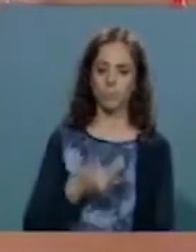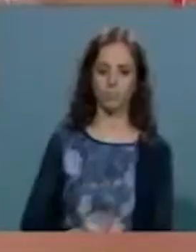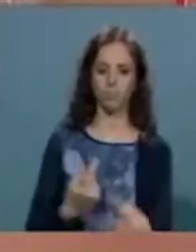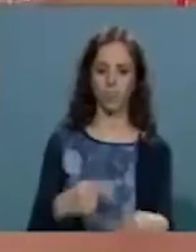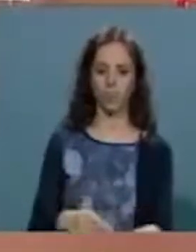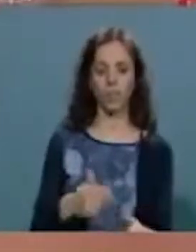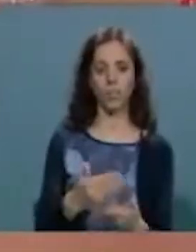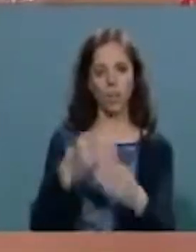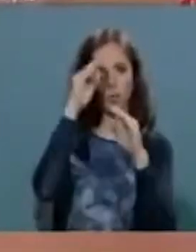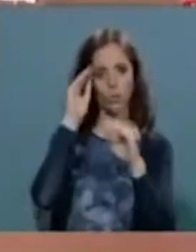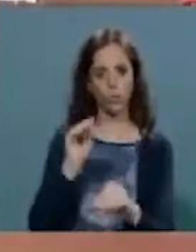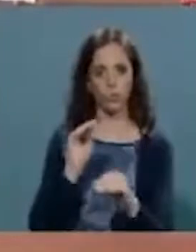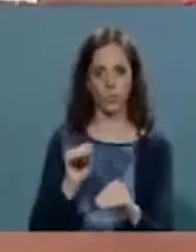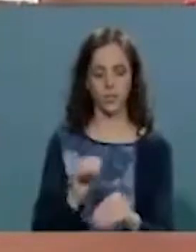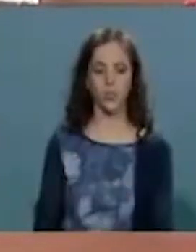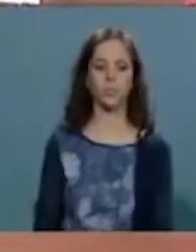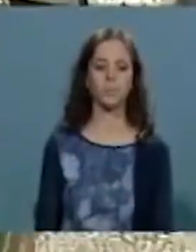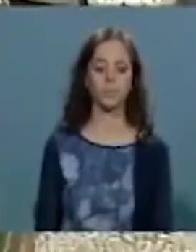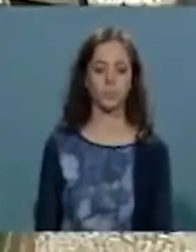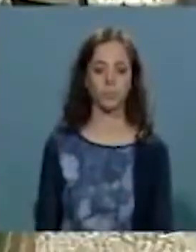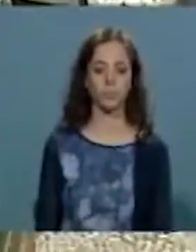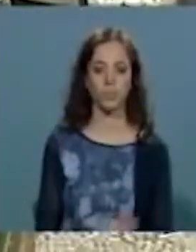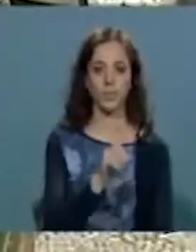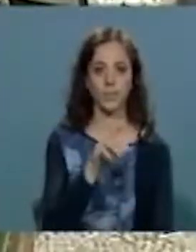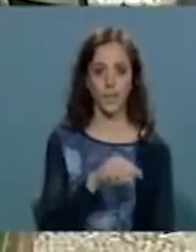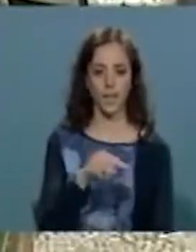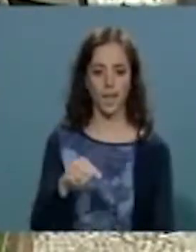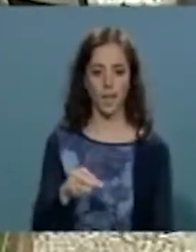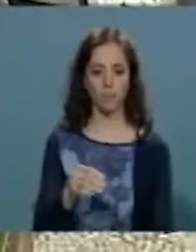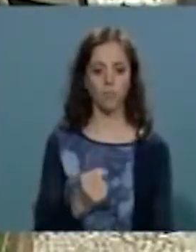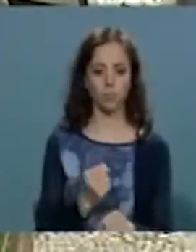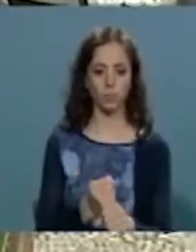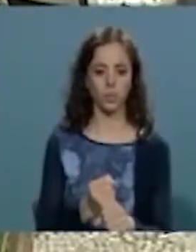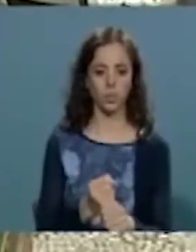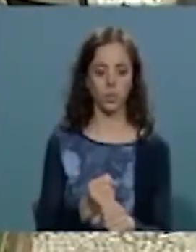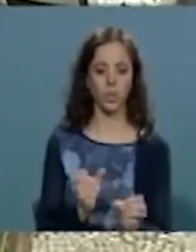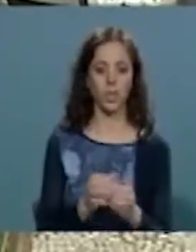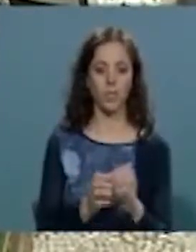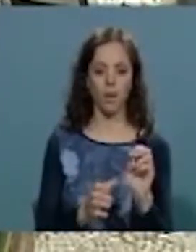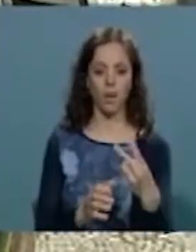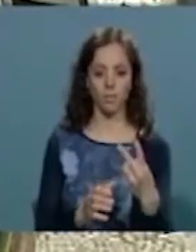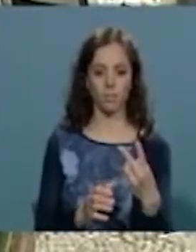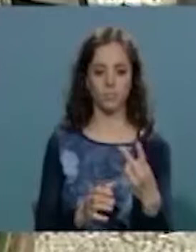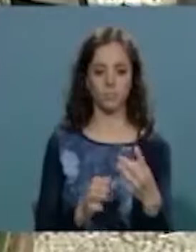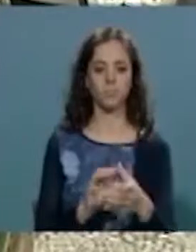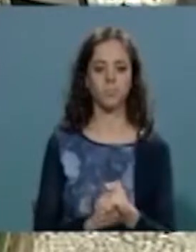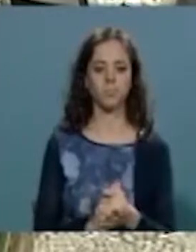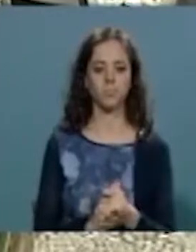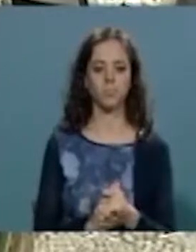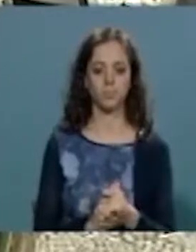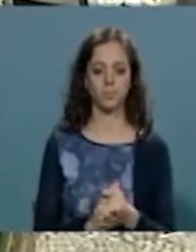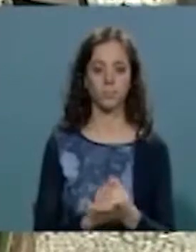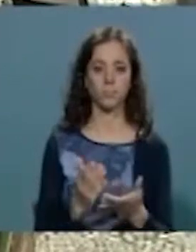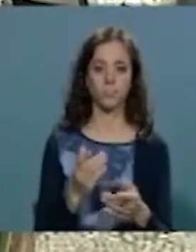para dar formação aos uma mercado é uma guerra fez a formação as duas equipas em relação que